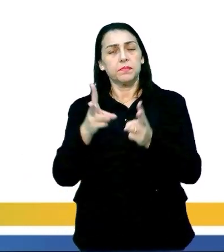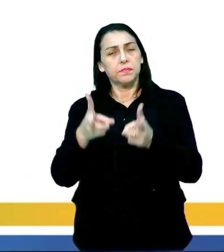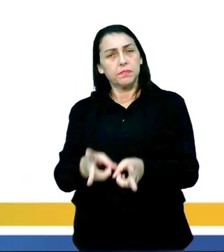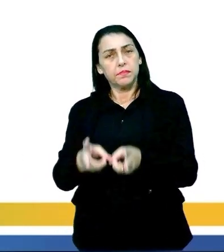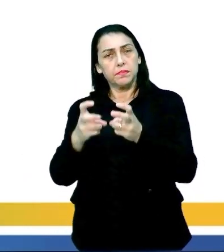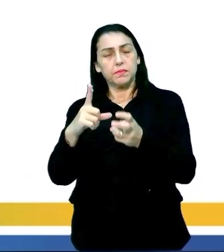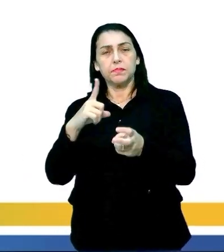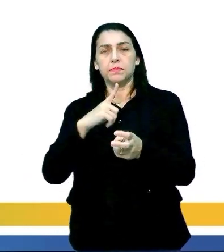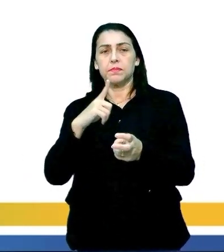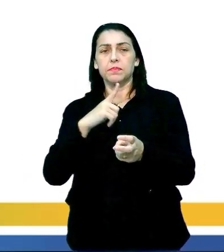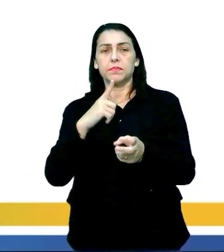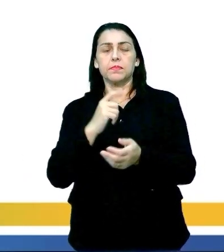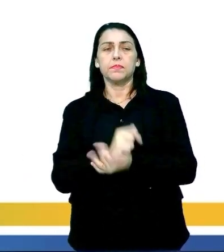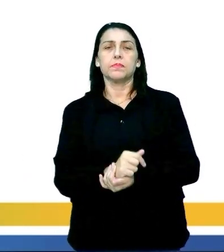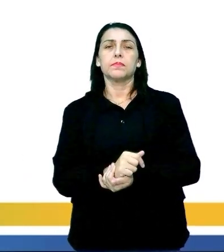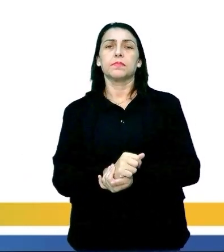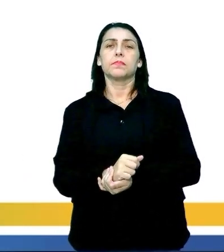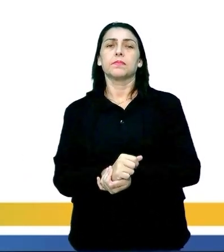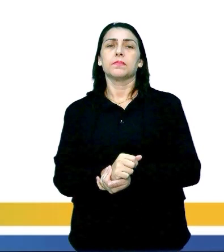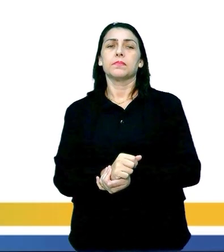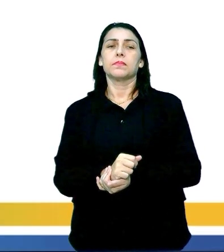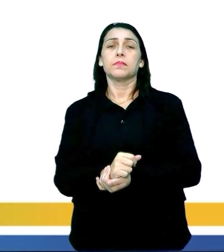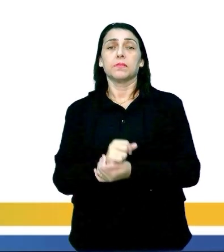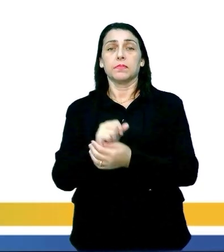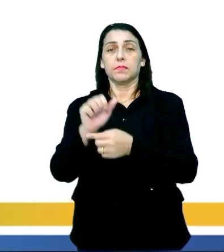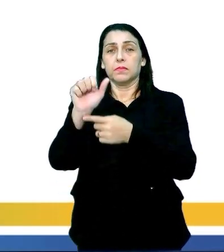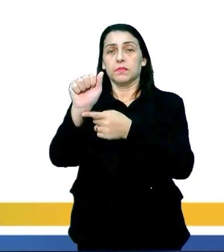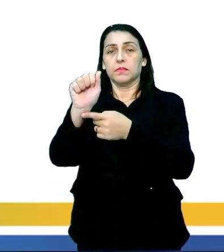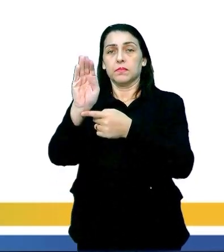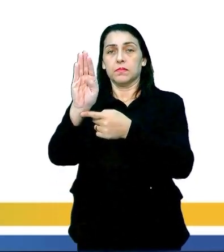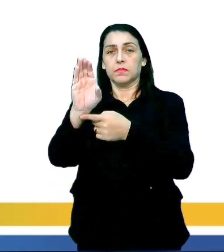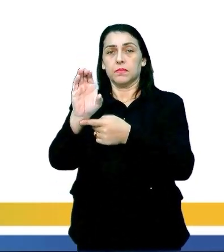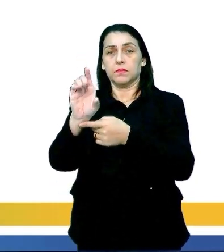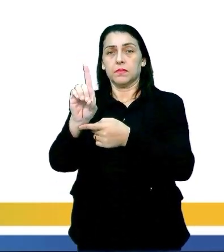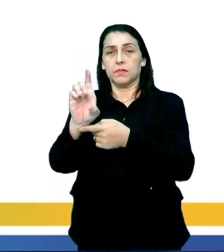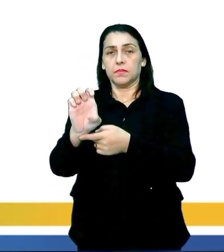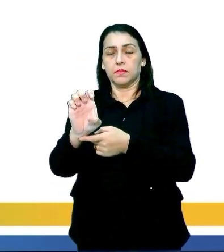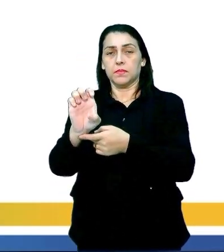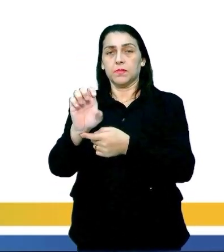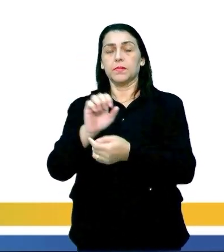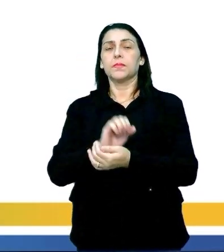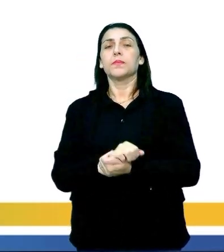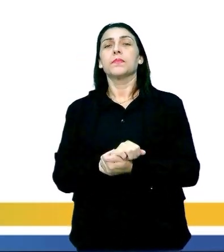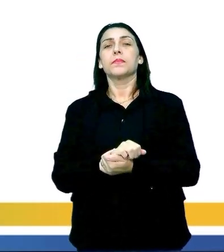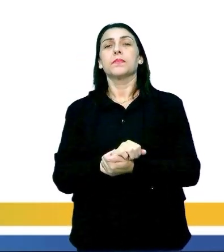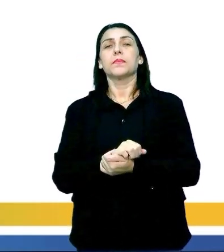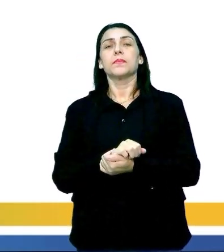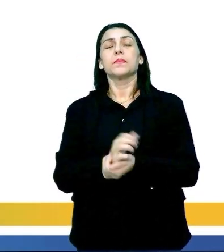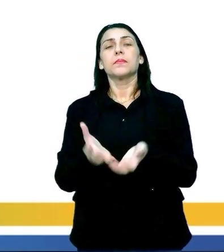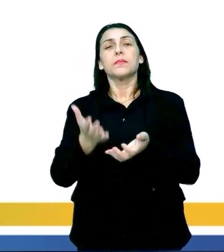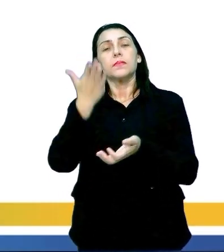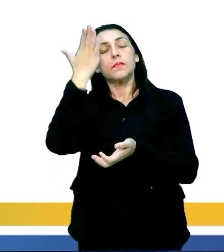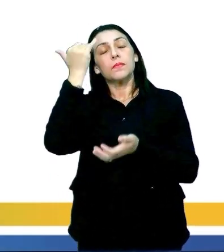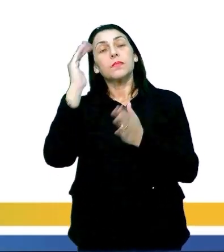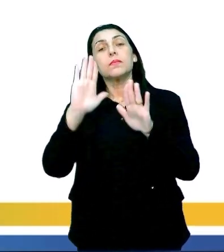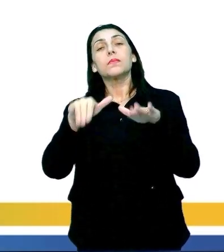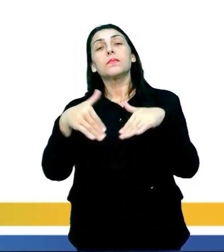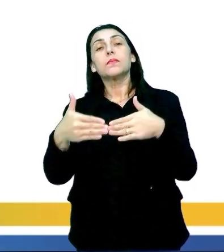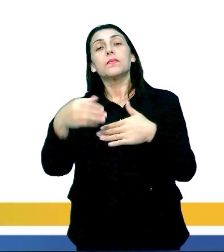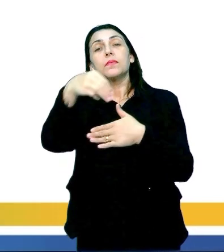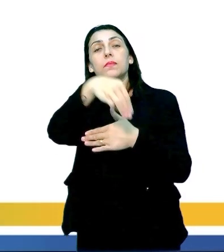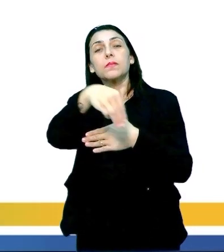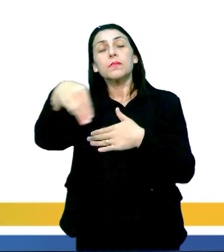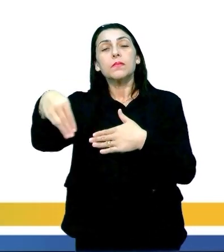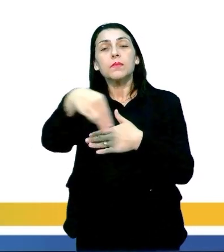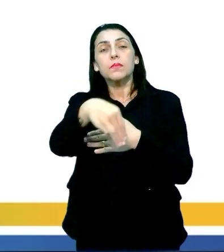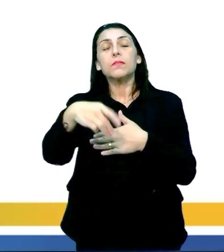que nós temos aí 5 alternativas. Então, nós vamos querer saber em quantos